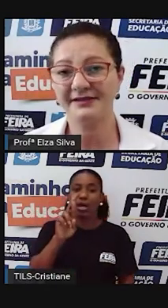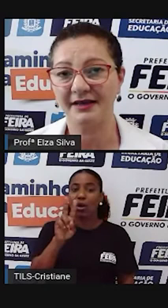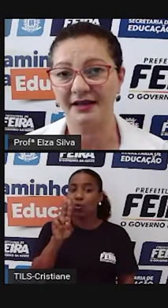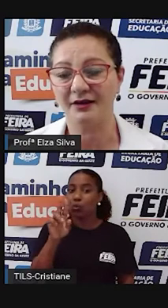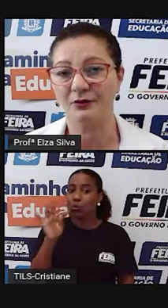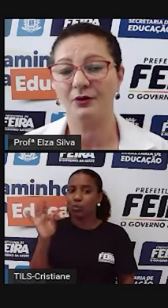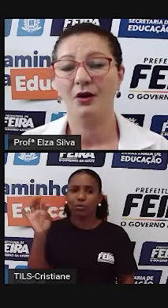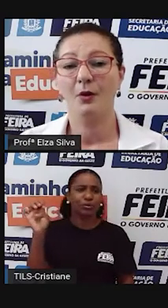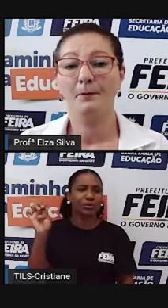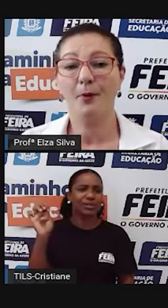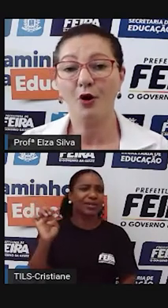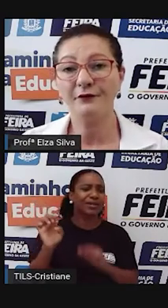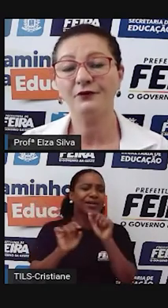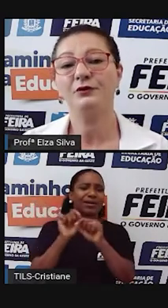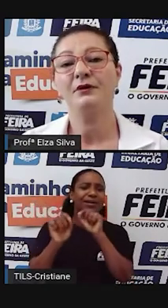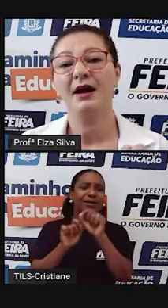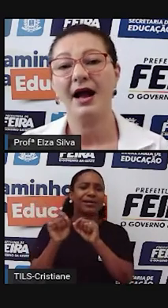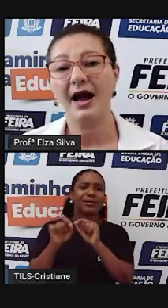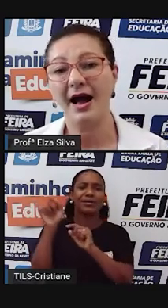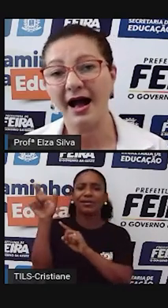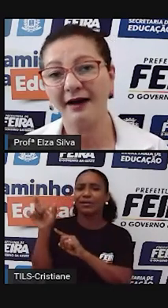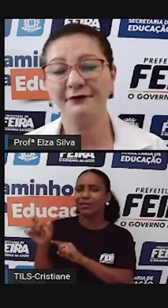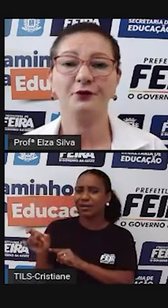Povo brasileiro, povo